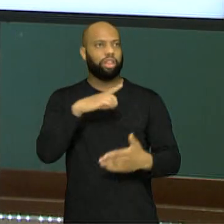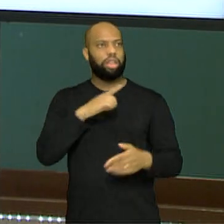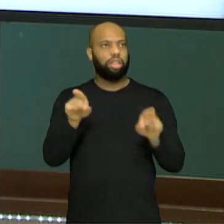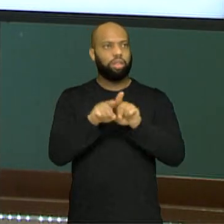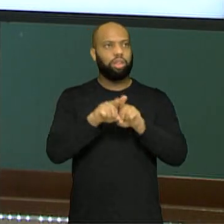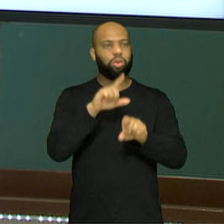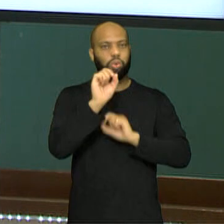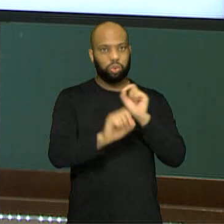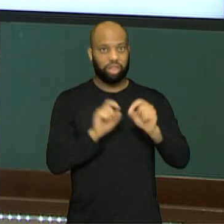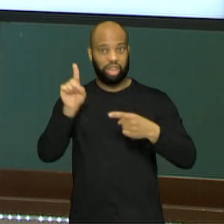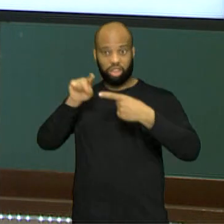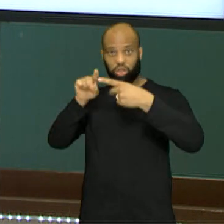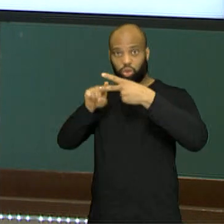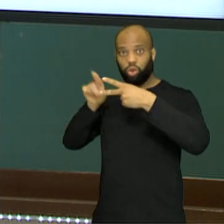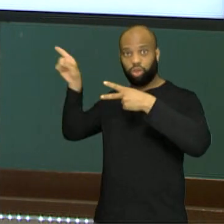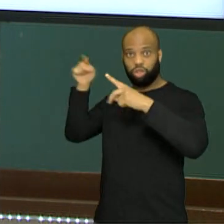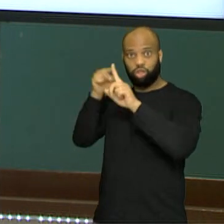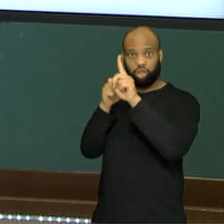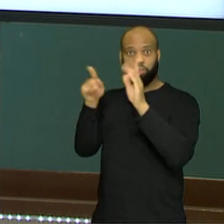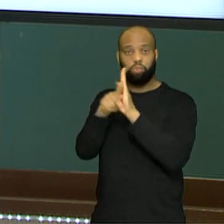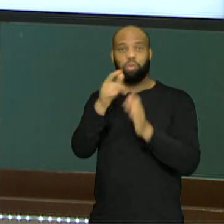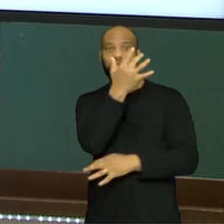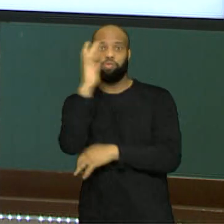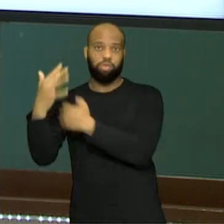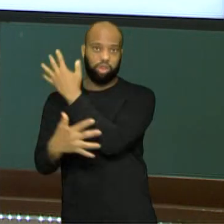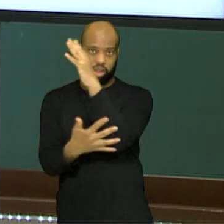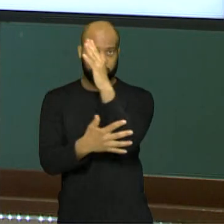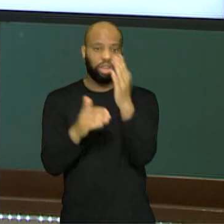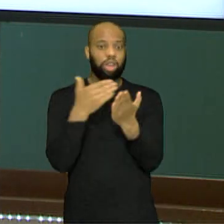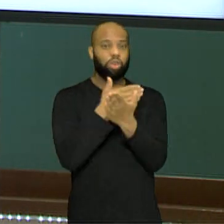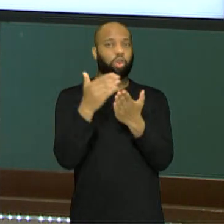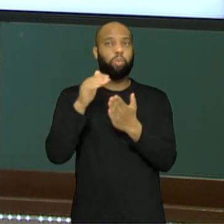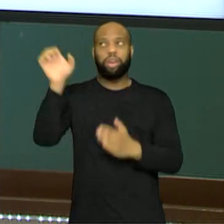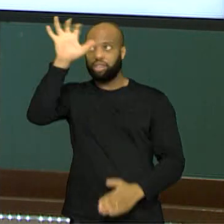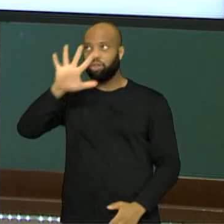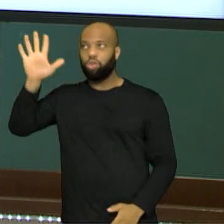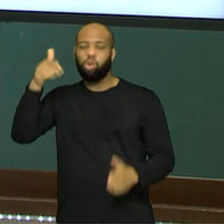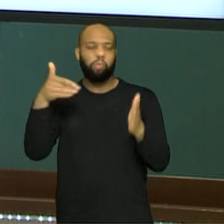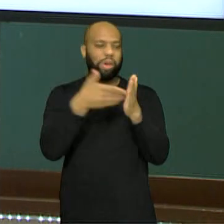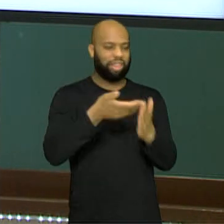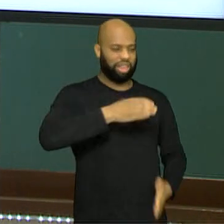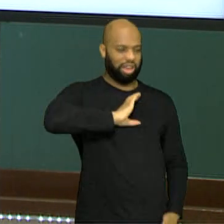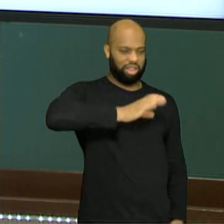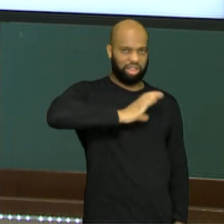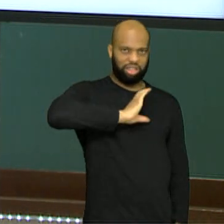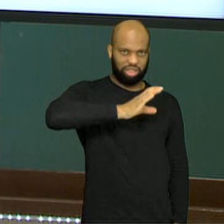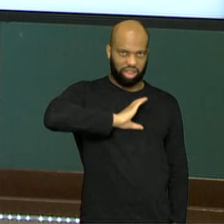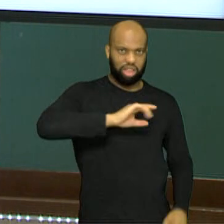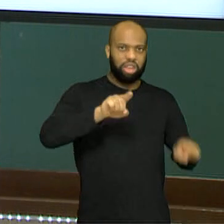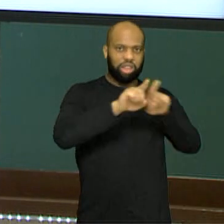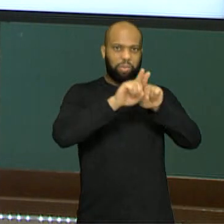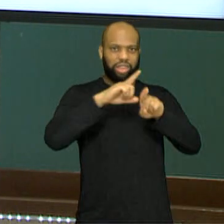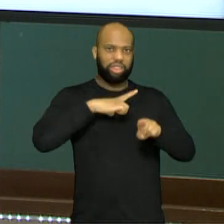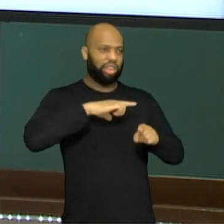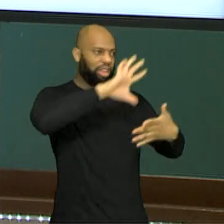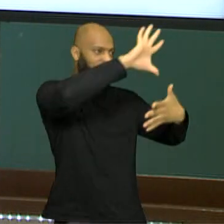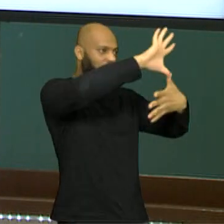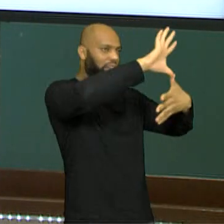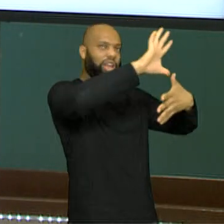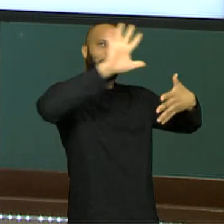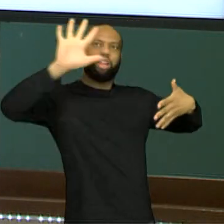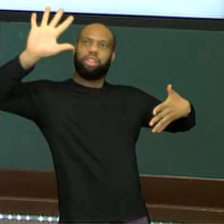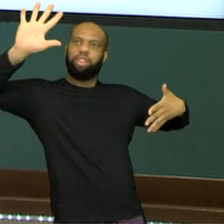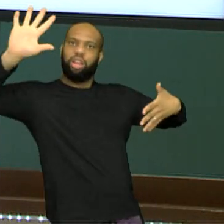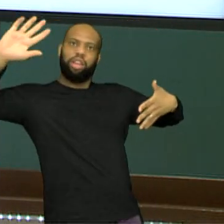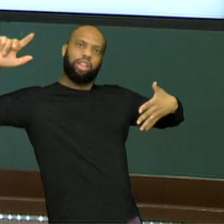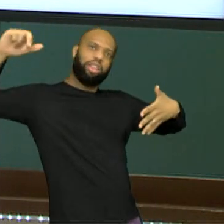boreal. Ela se estende da Europa até o Canadá, passando pelo Estreito de Bering. né? Então, em toda essa área existe essa